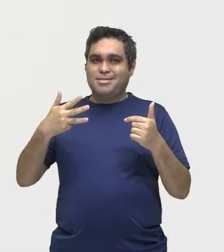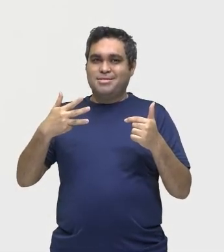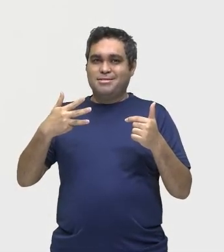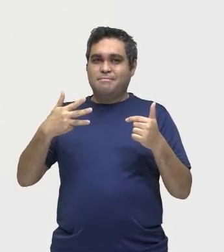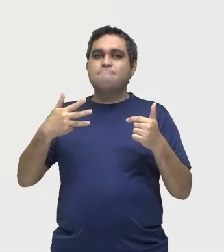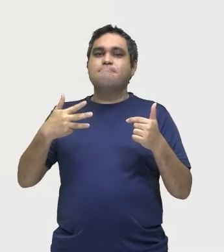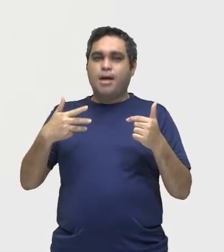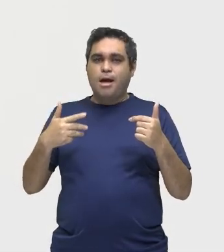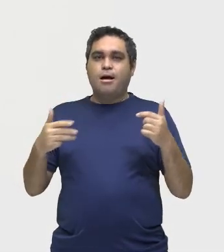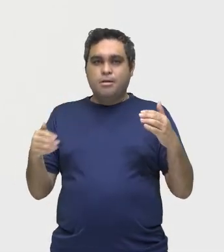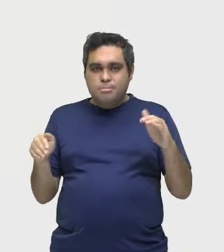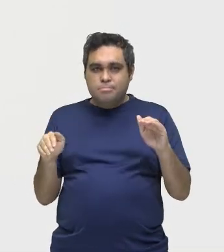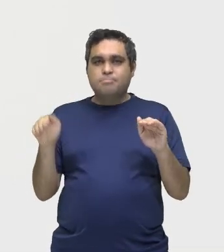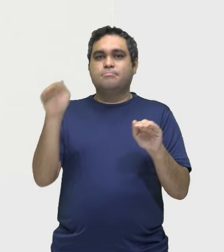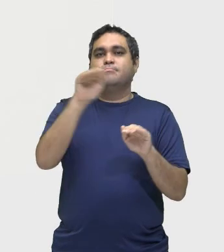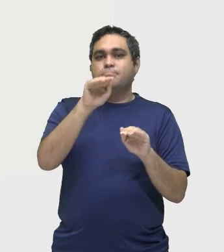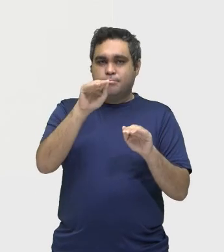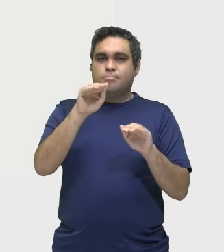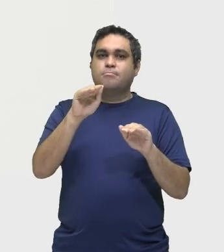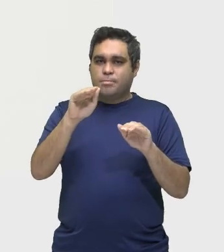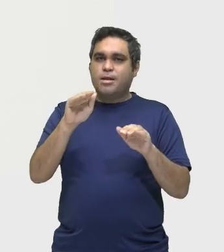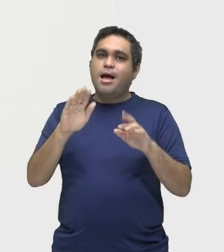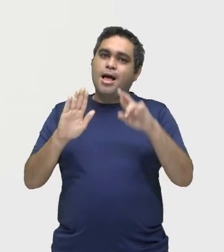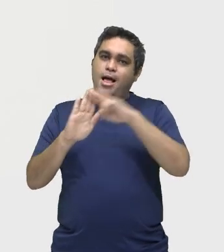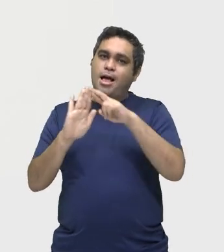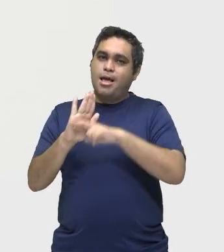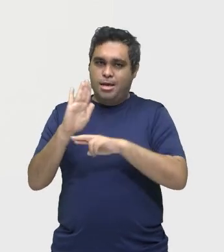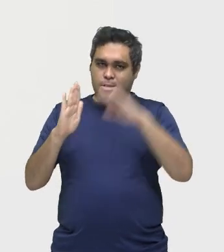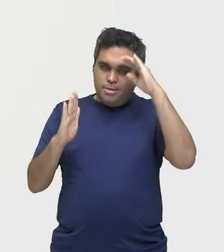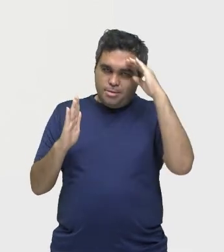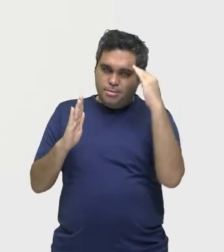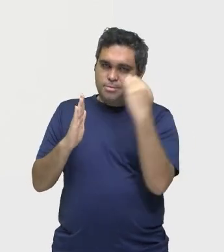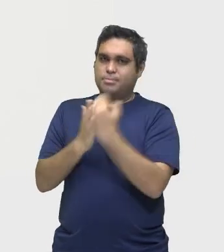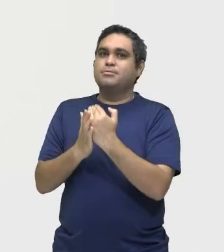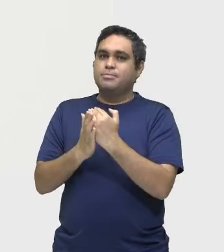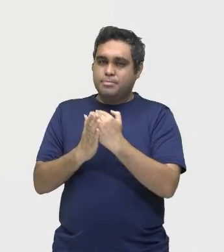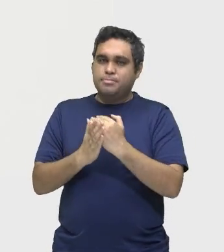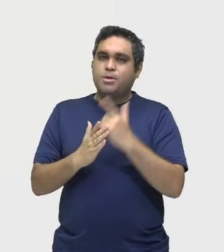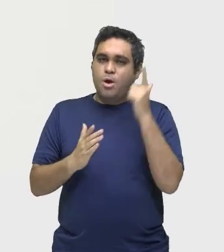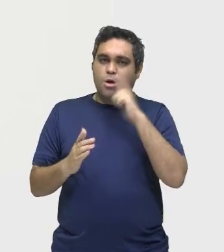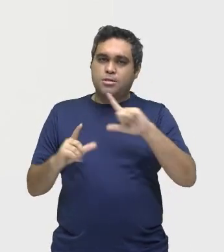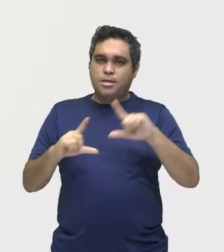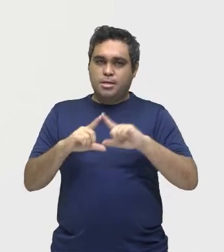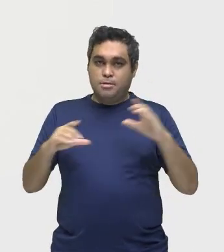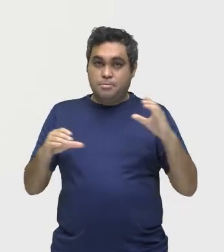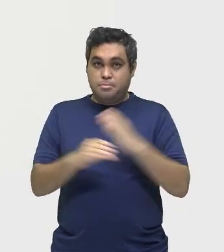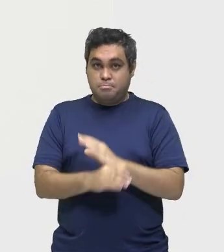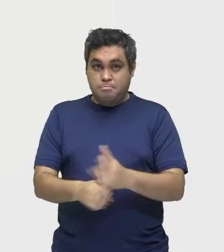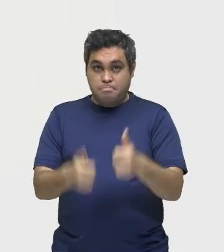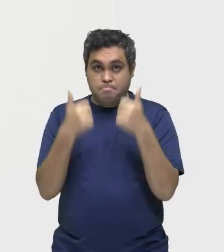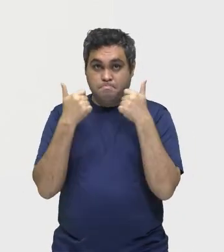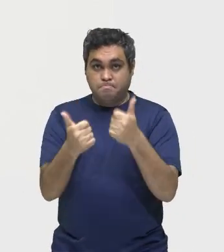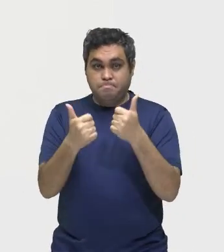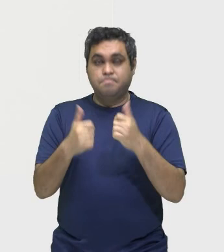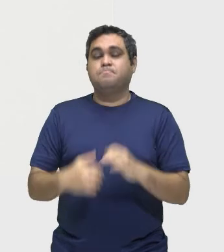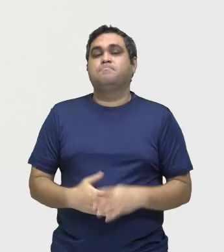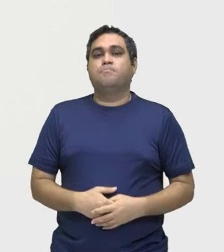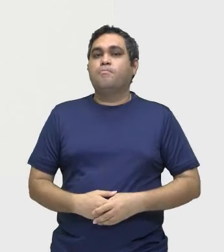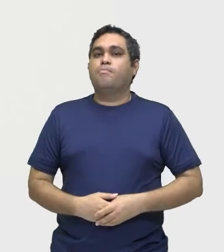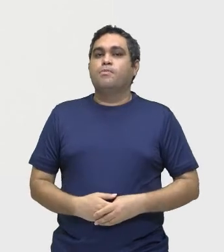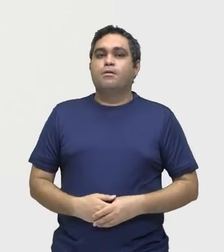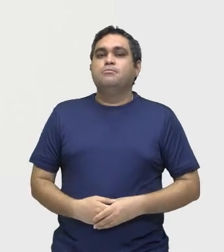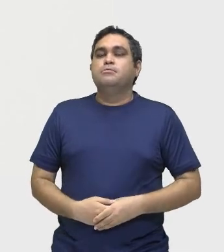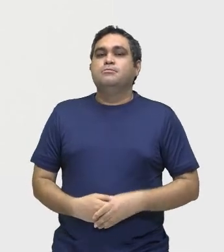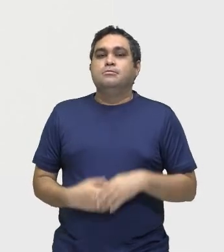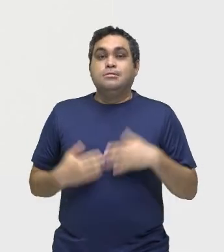Respeitando assim, então, a condição de existência de um triângulo. Beleza? Vamos que